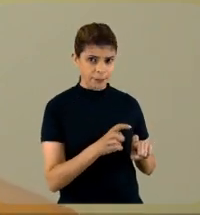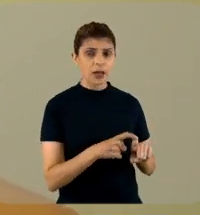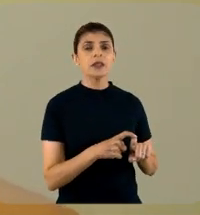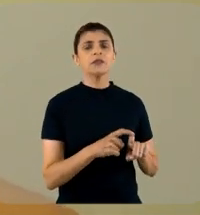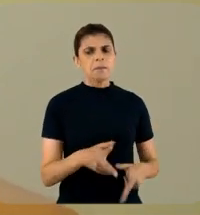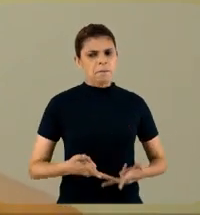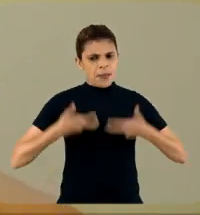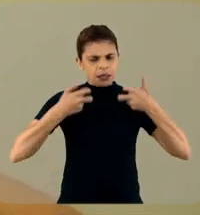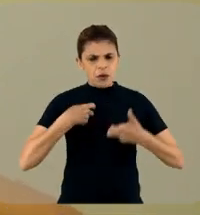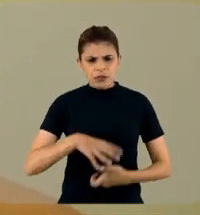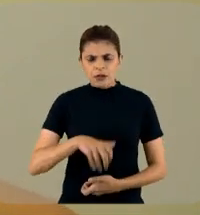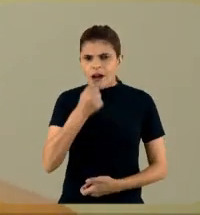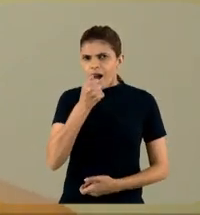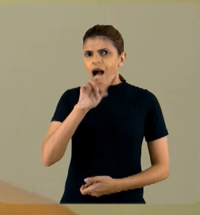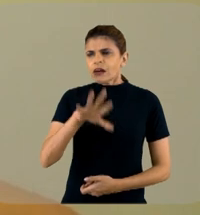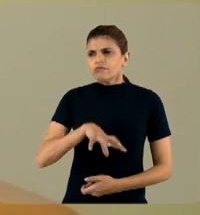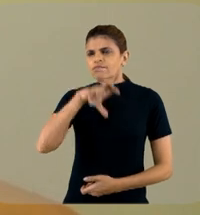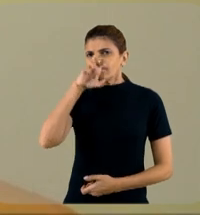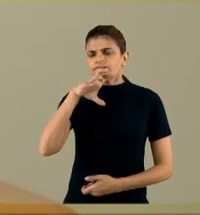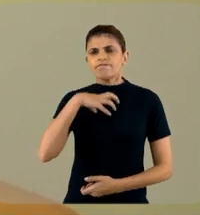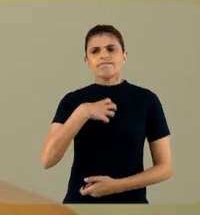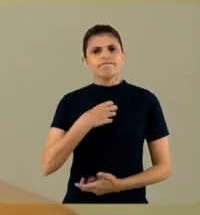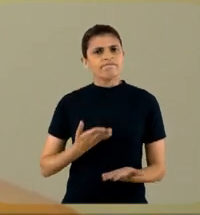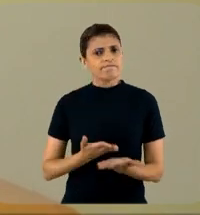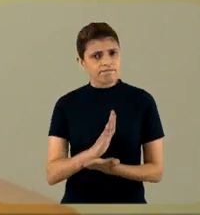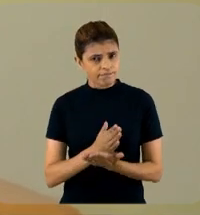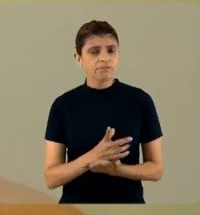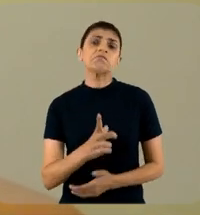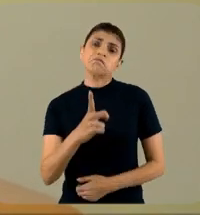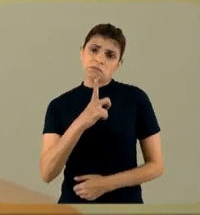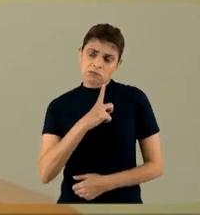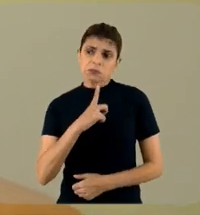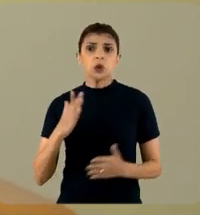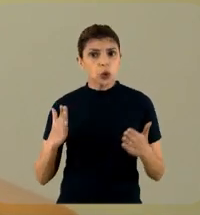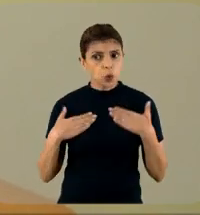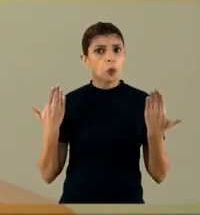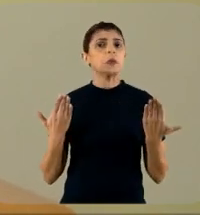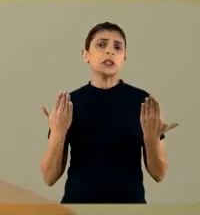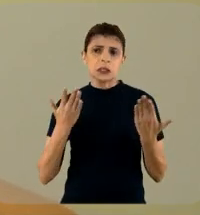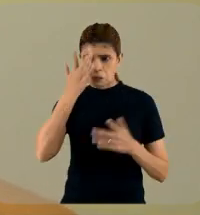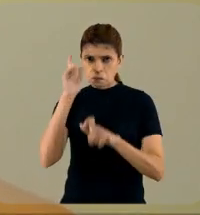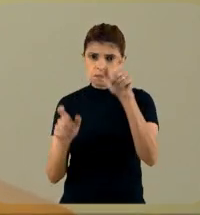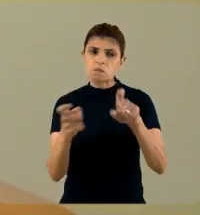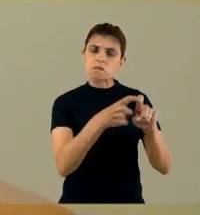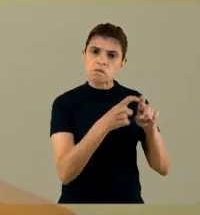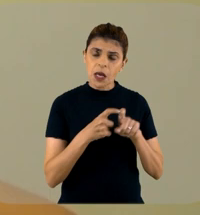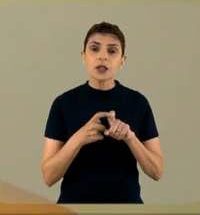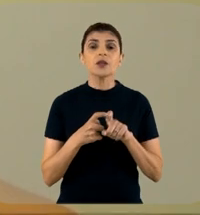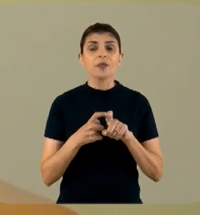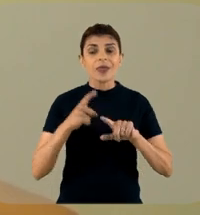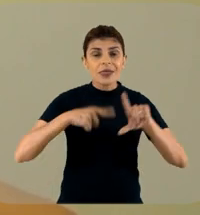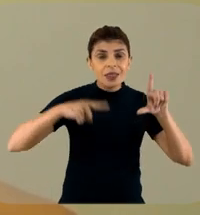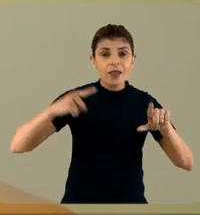eh quando percebem esses essas alterações respiratórias então isso tem levado uma grande surpresa dos especialistas